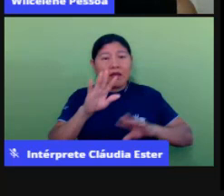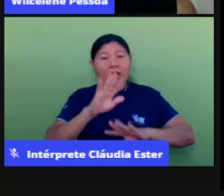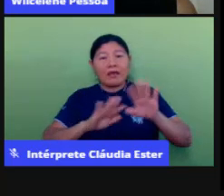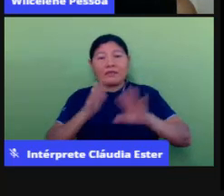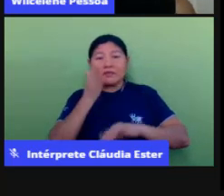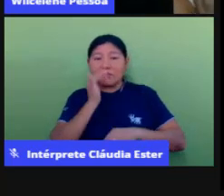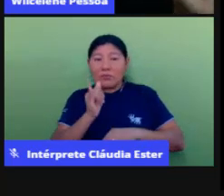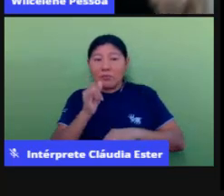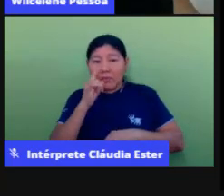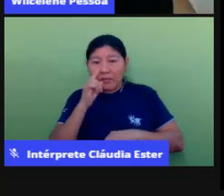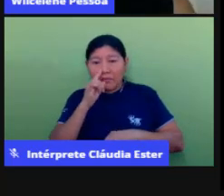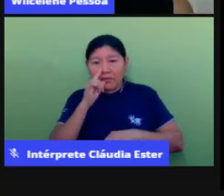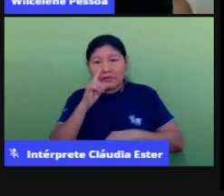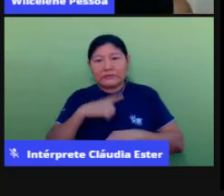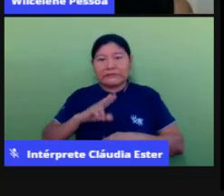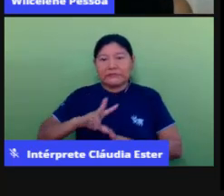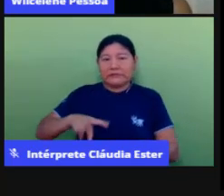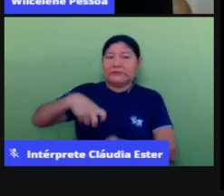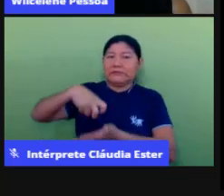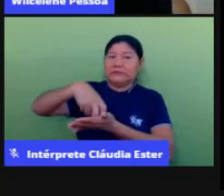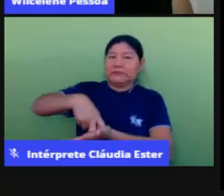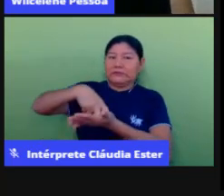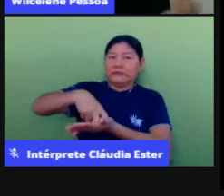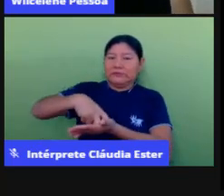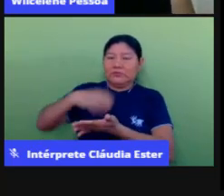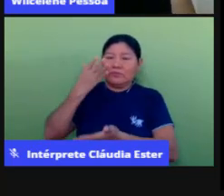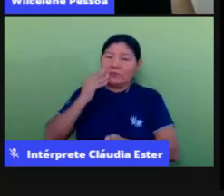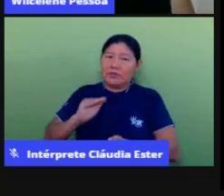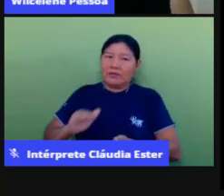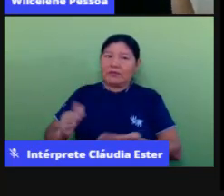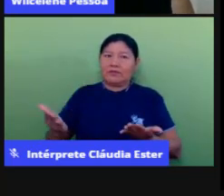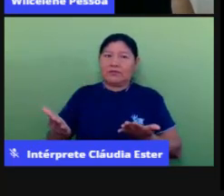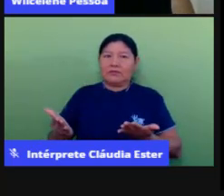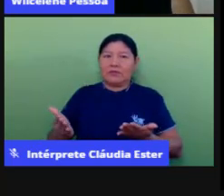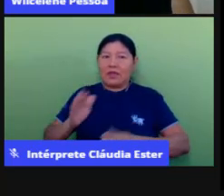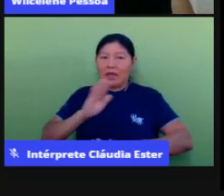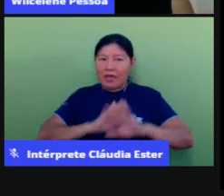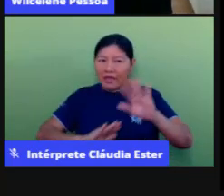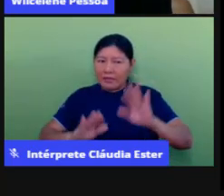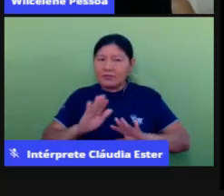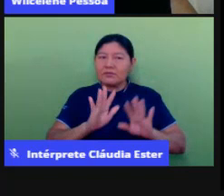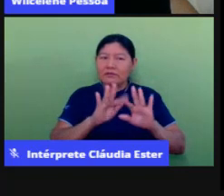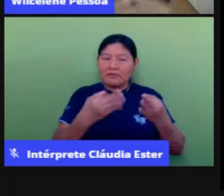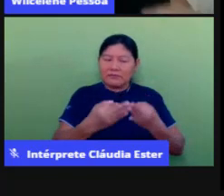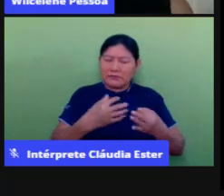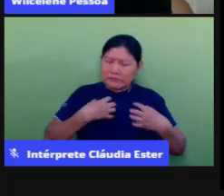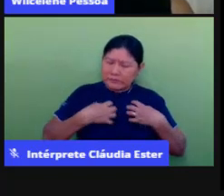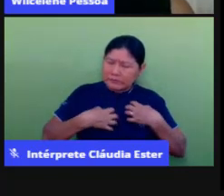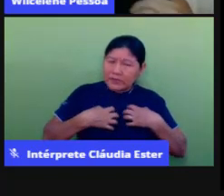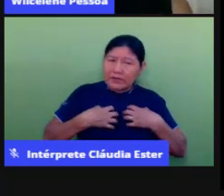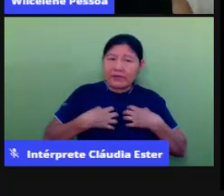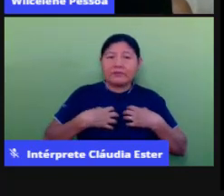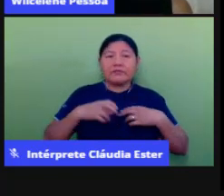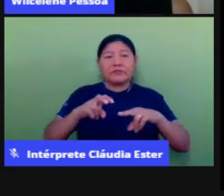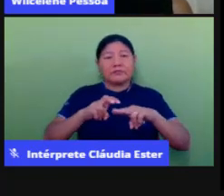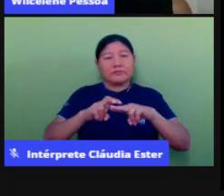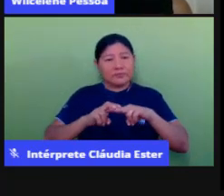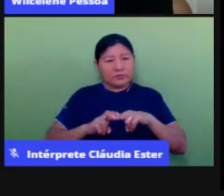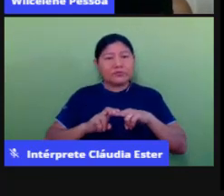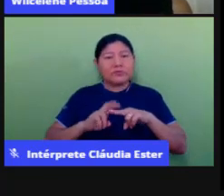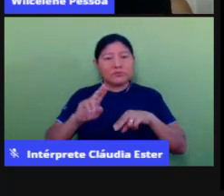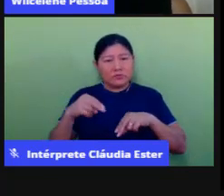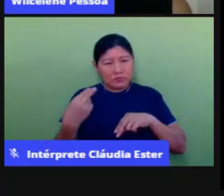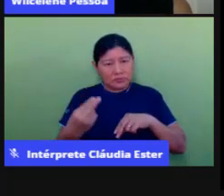que está fazendo corpo mole, que não quer aprender. Né? A gente sabe que isso é uma realidade. Então, qual é a minha função